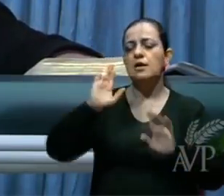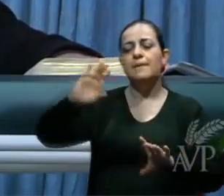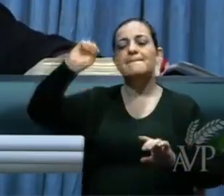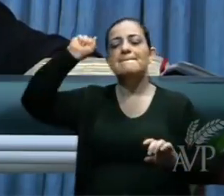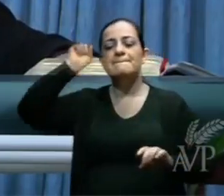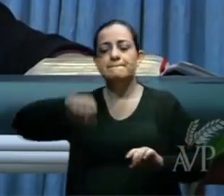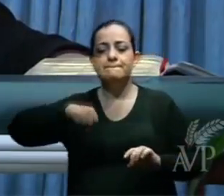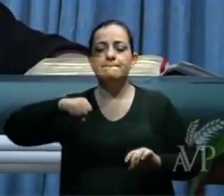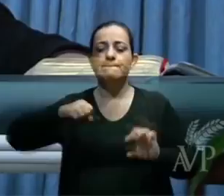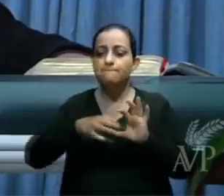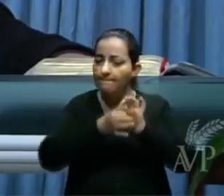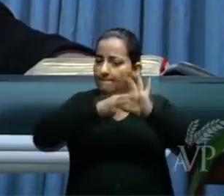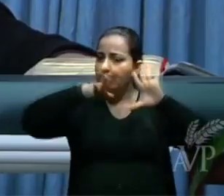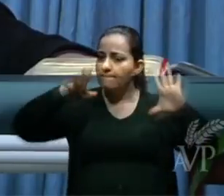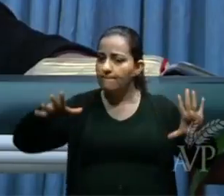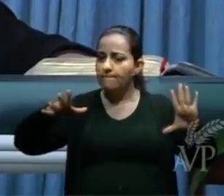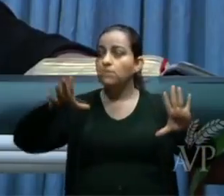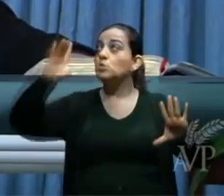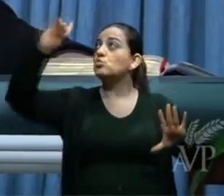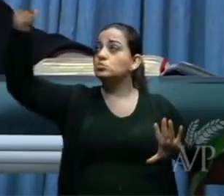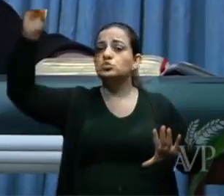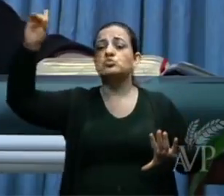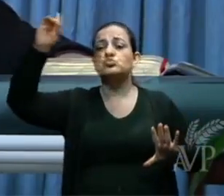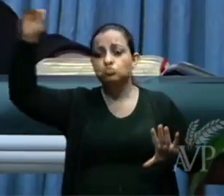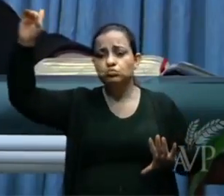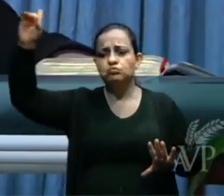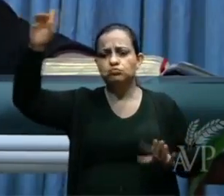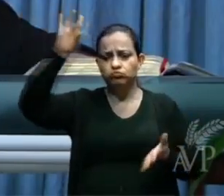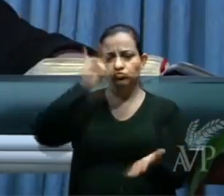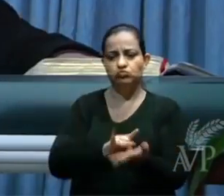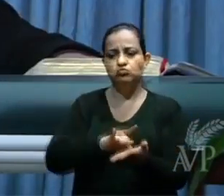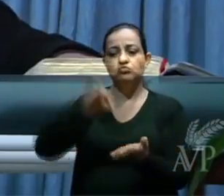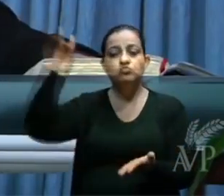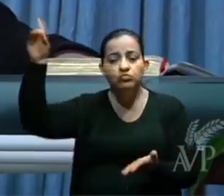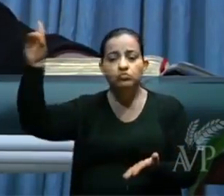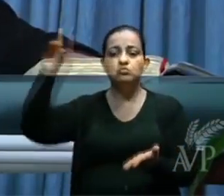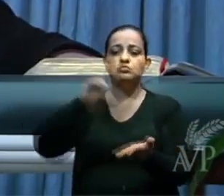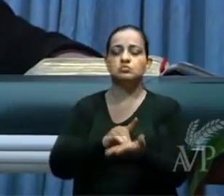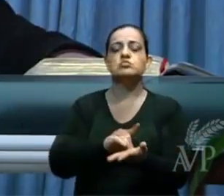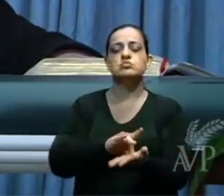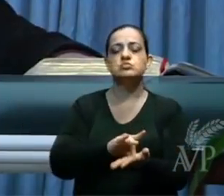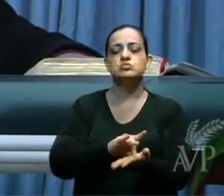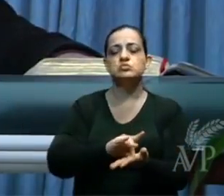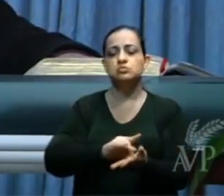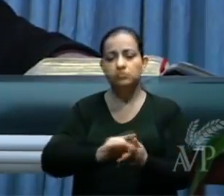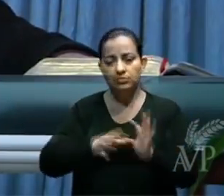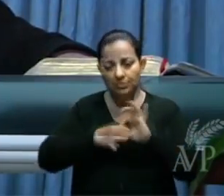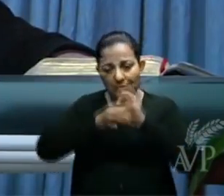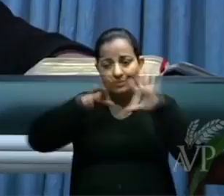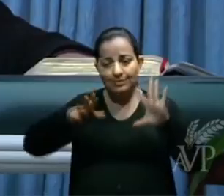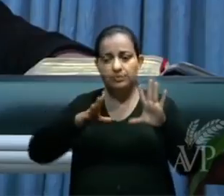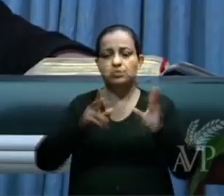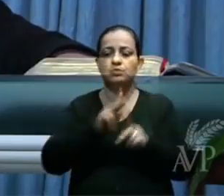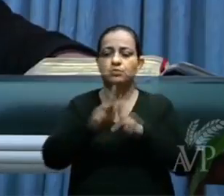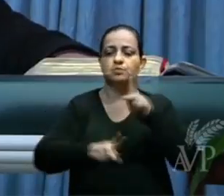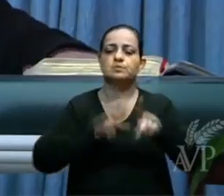evile bertha los eu sou deus de abraão o deus desaque e o deus de jacó